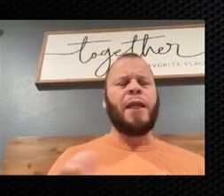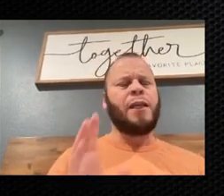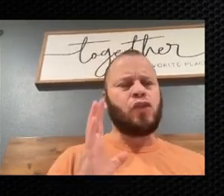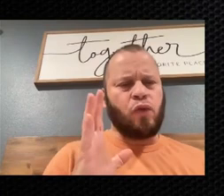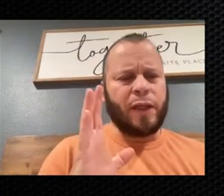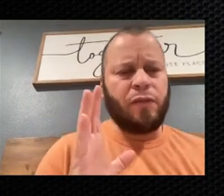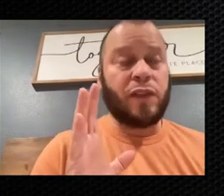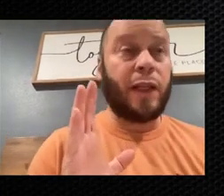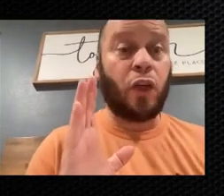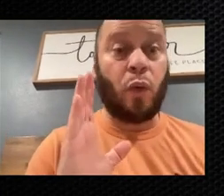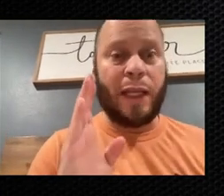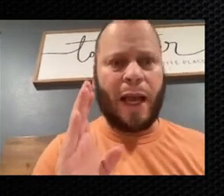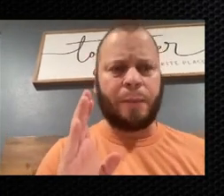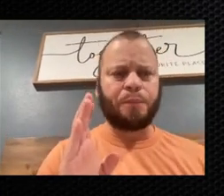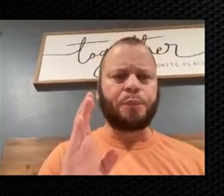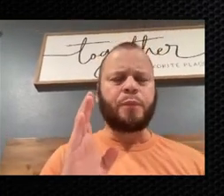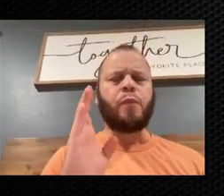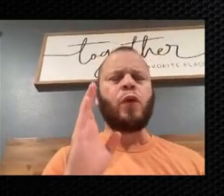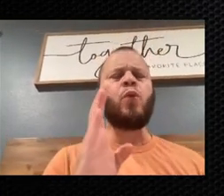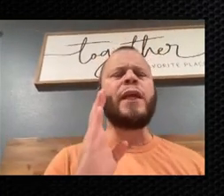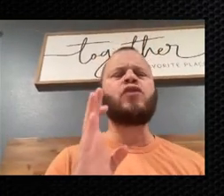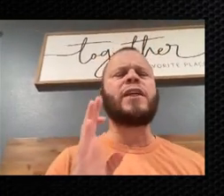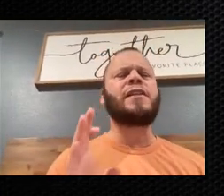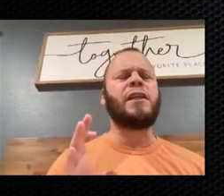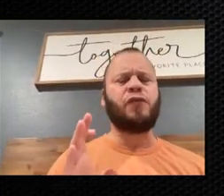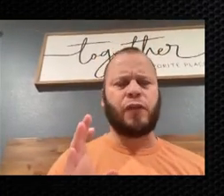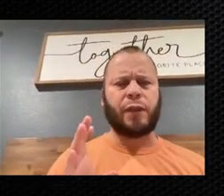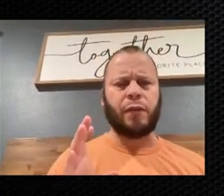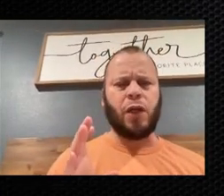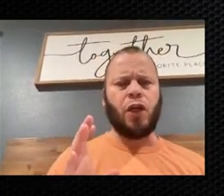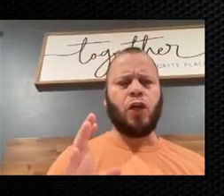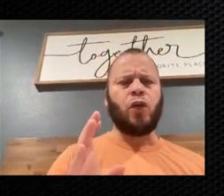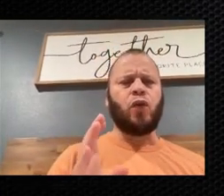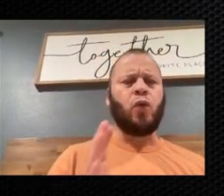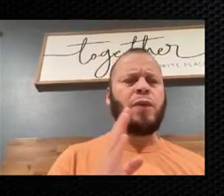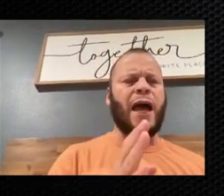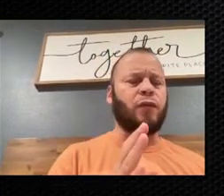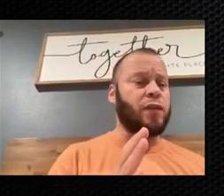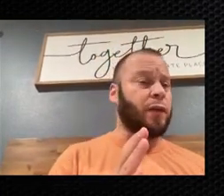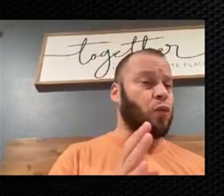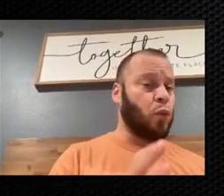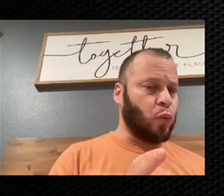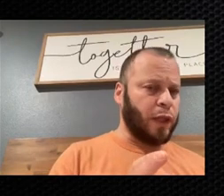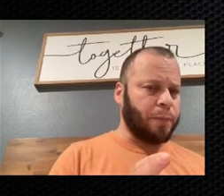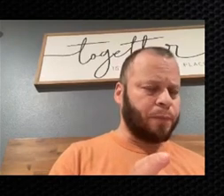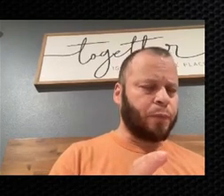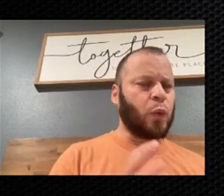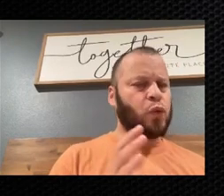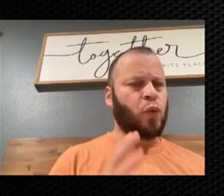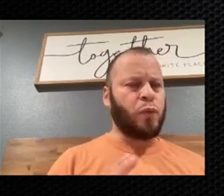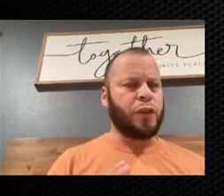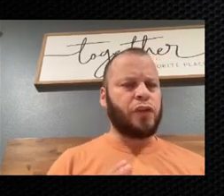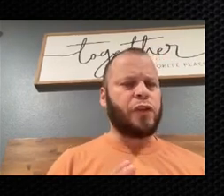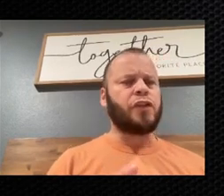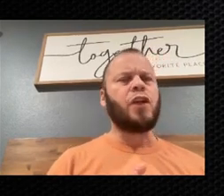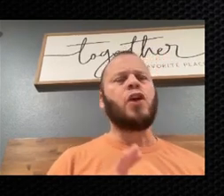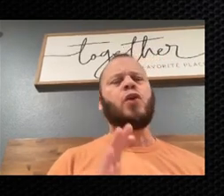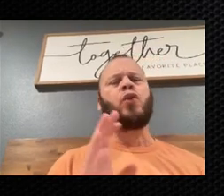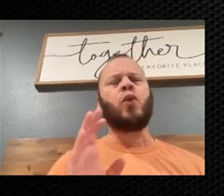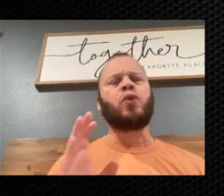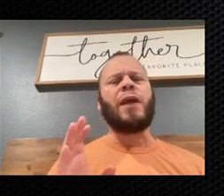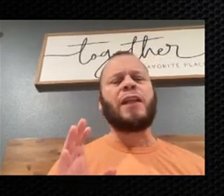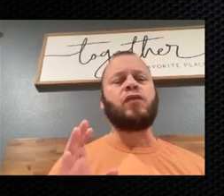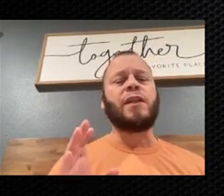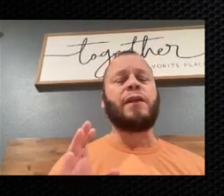isso aqui você tem que olhar o que isso aqui significa de um lado você tem o Lula Os Comunistas